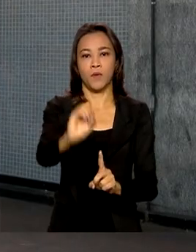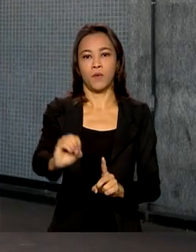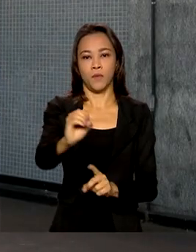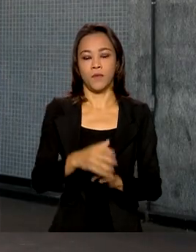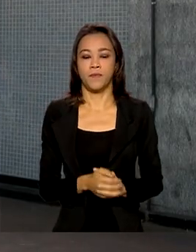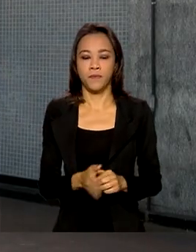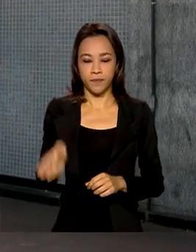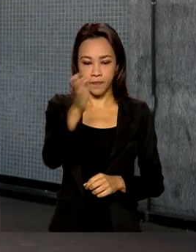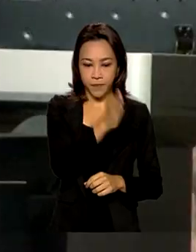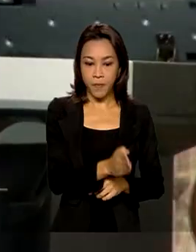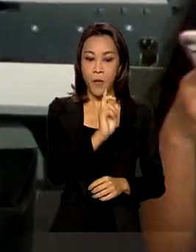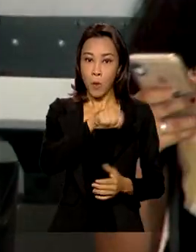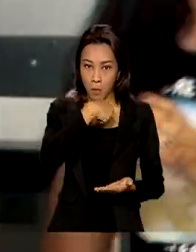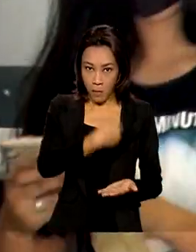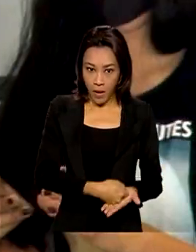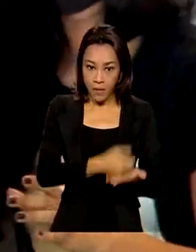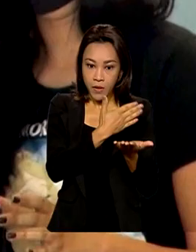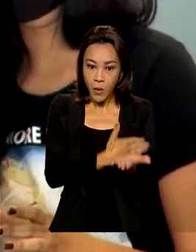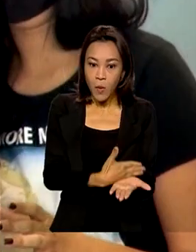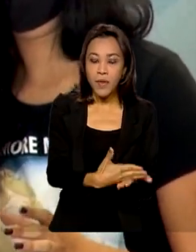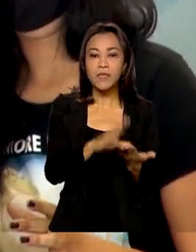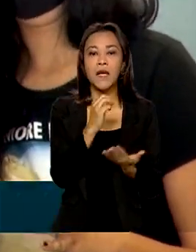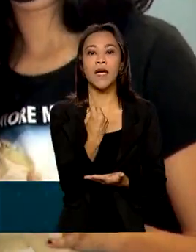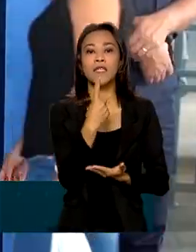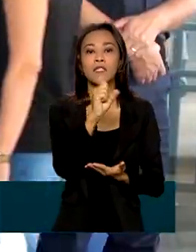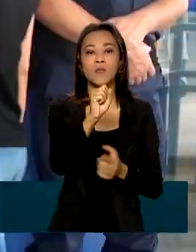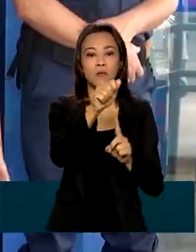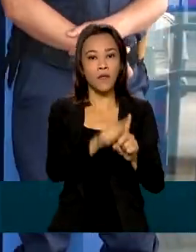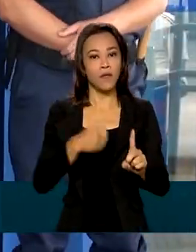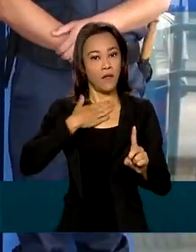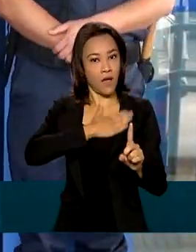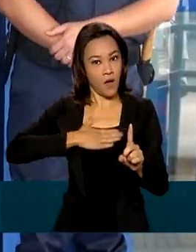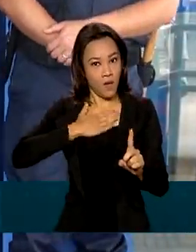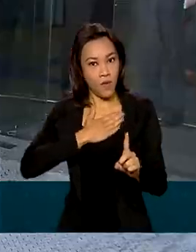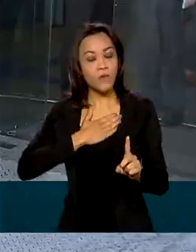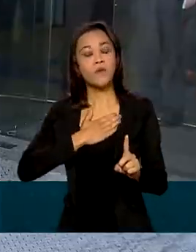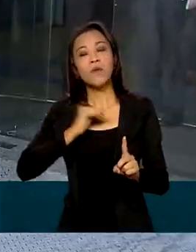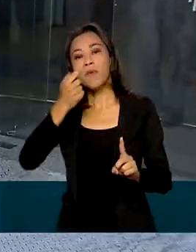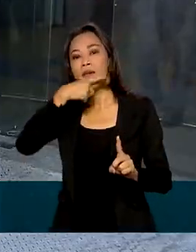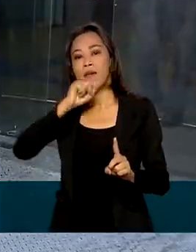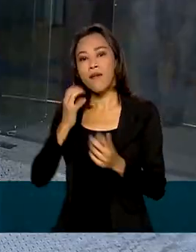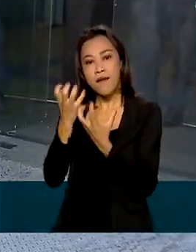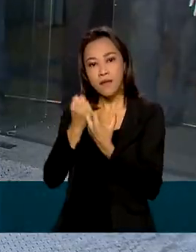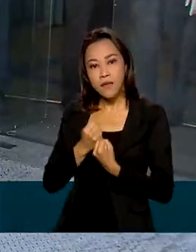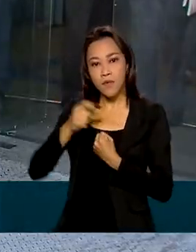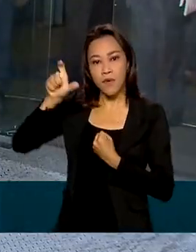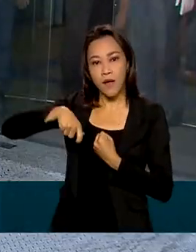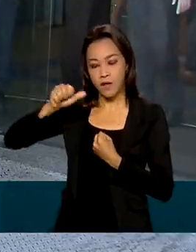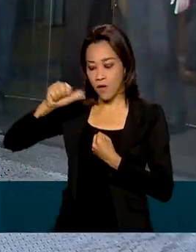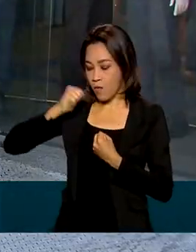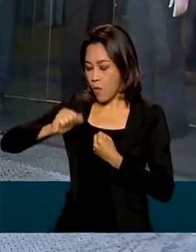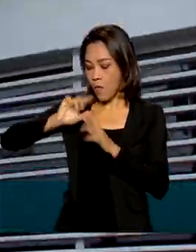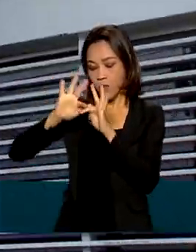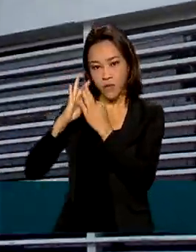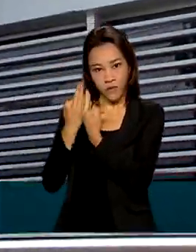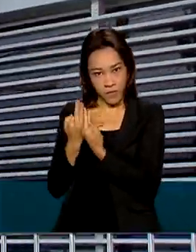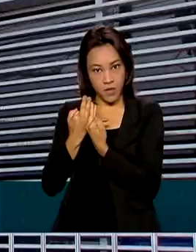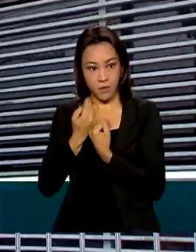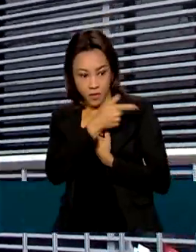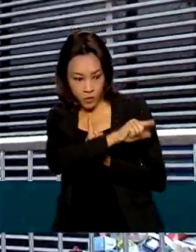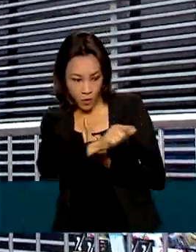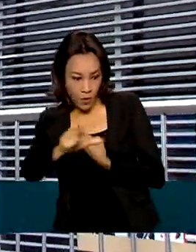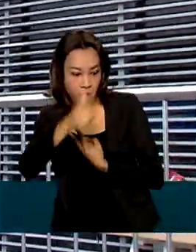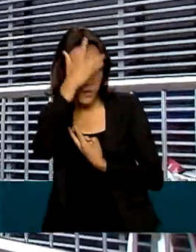O pagamento vai começar em 18 de agosto pelos beneficiários do Bolsa Família. Para os demais, o